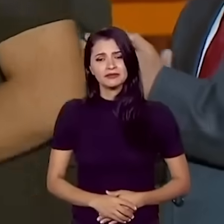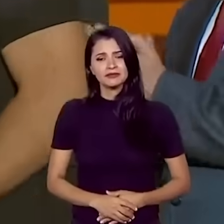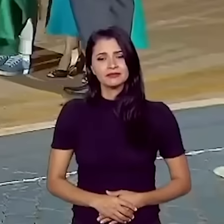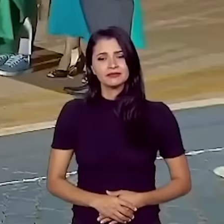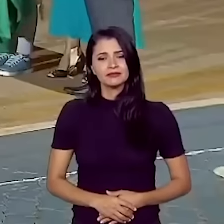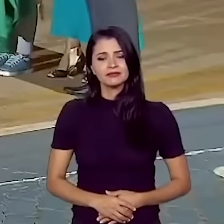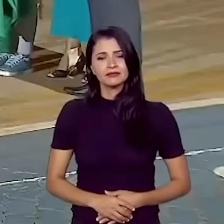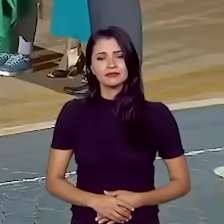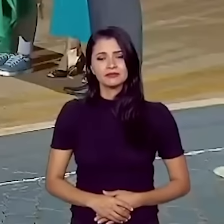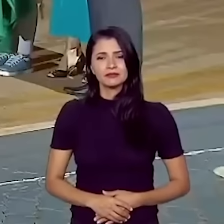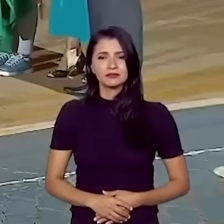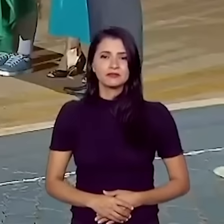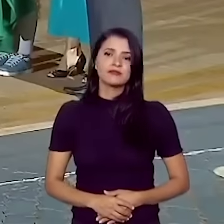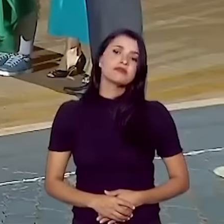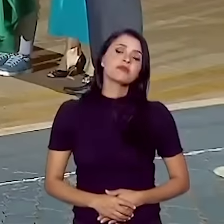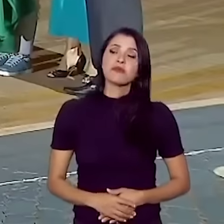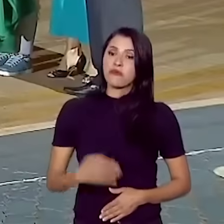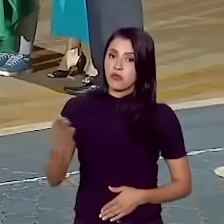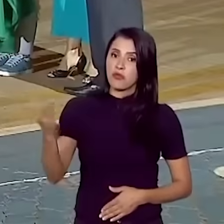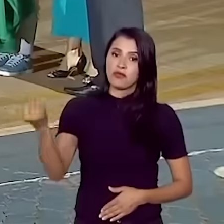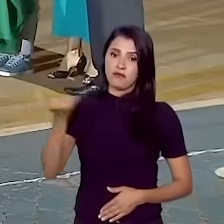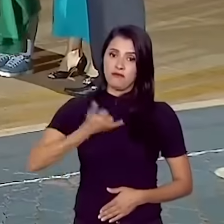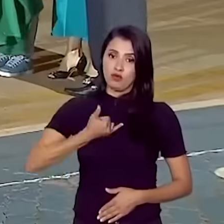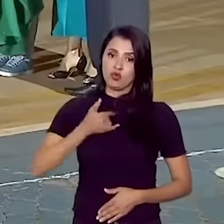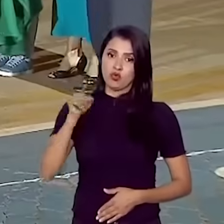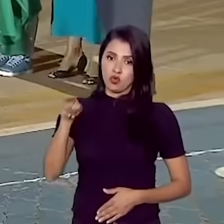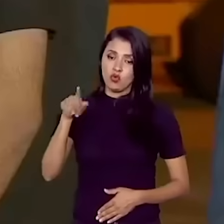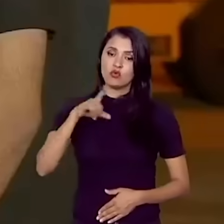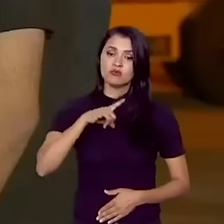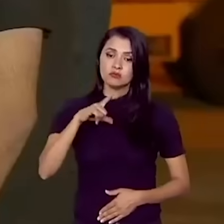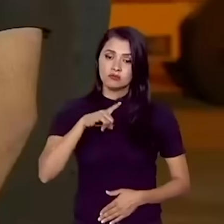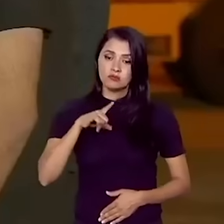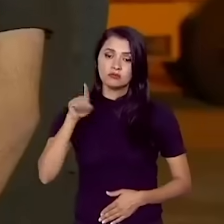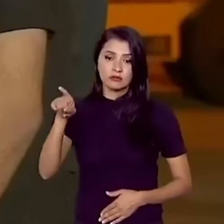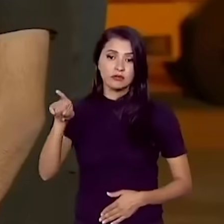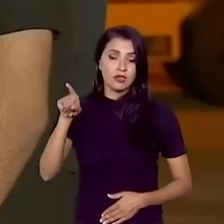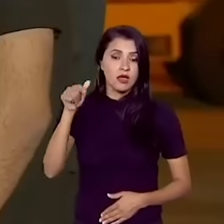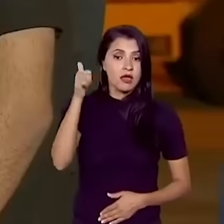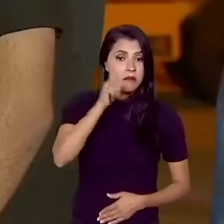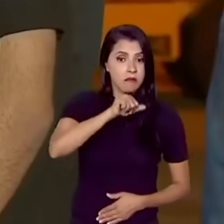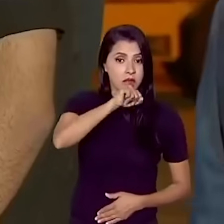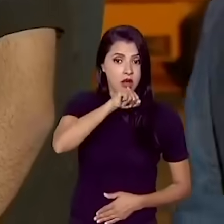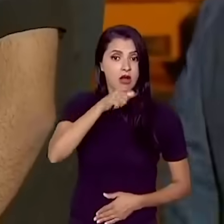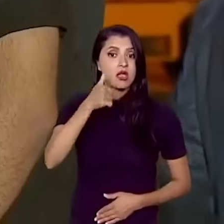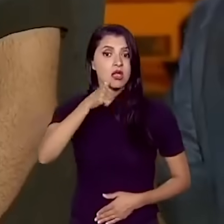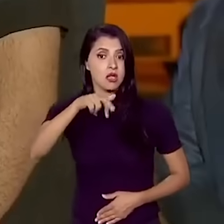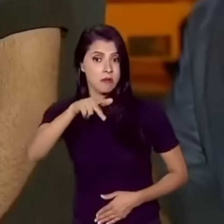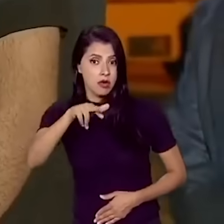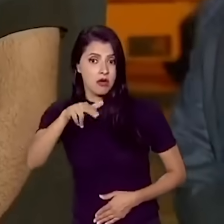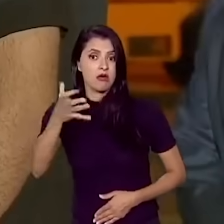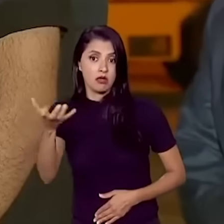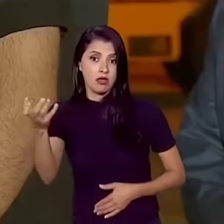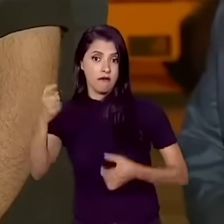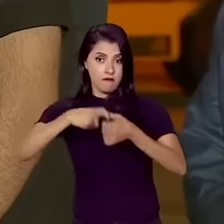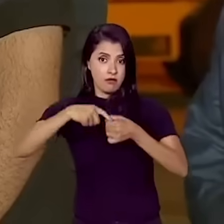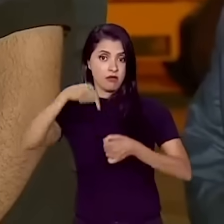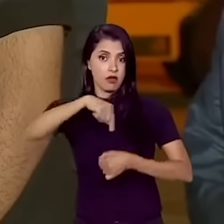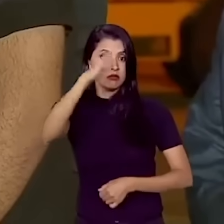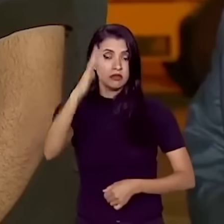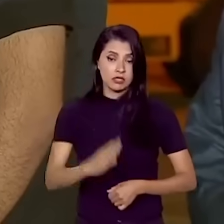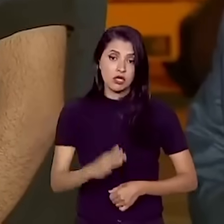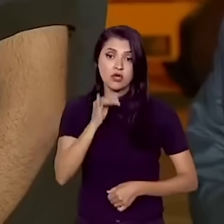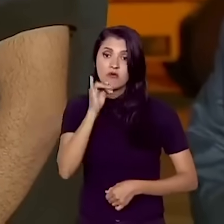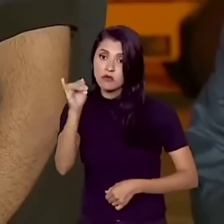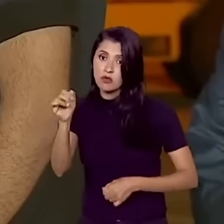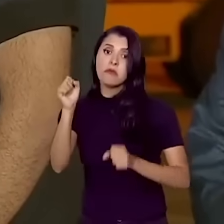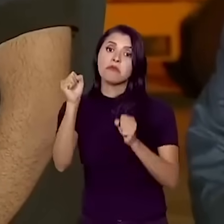Você veio... Não, você me disse que tinha a mãe e a irmã que queriam vir para cá. E eu falei